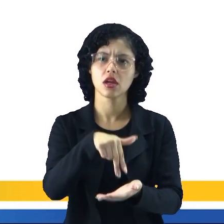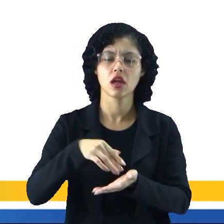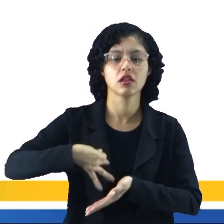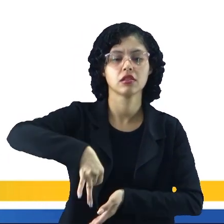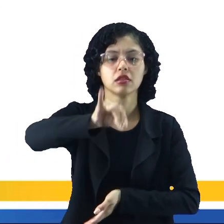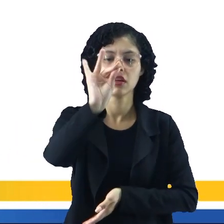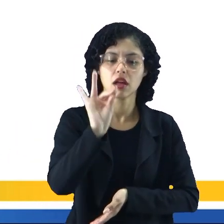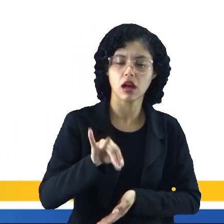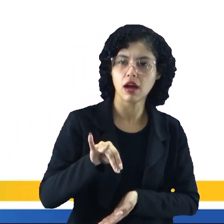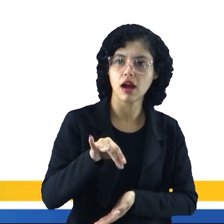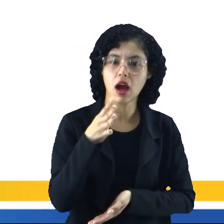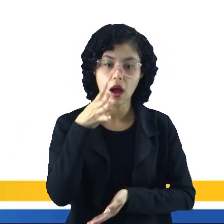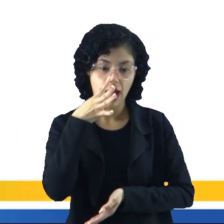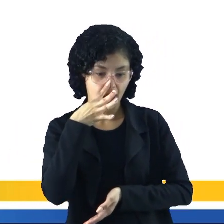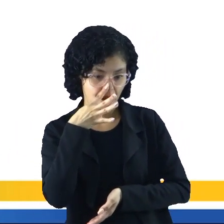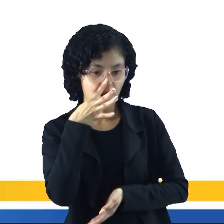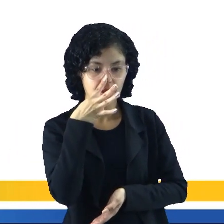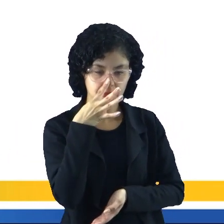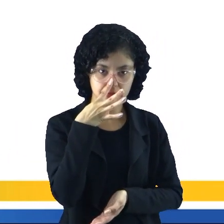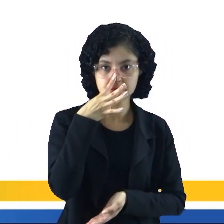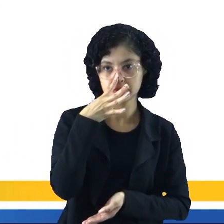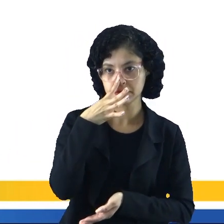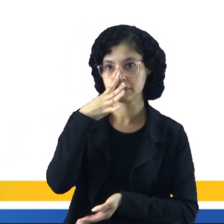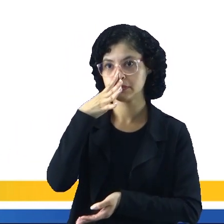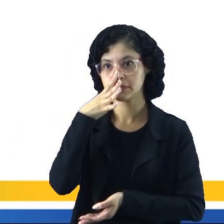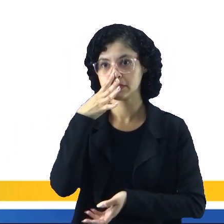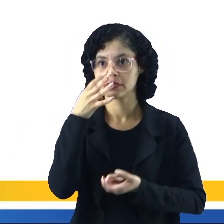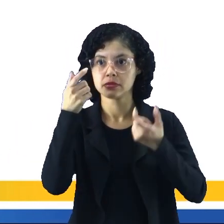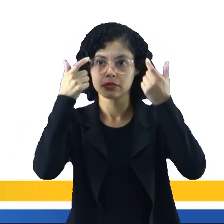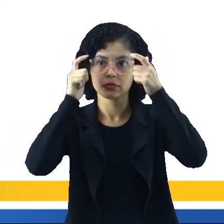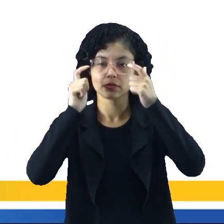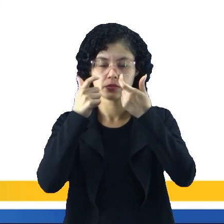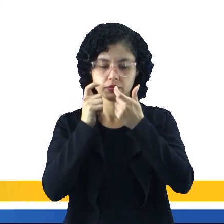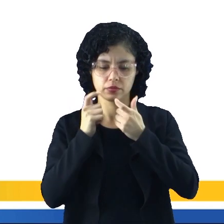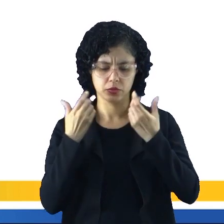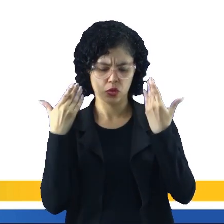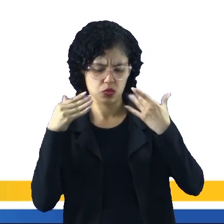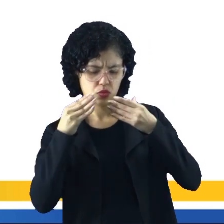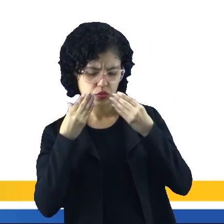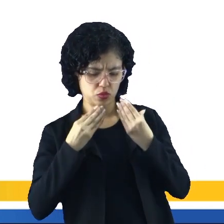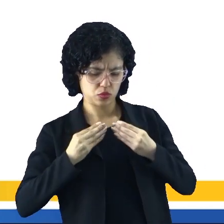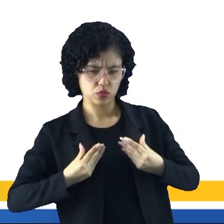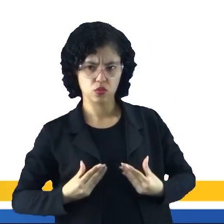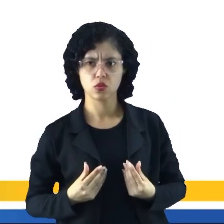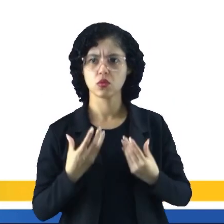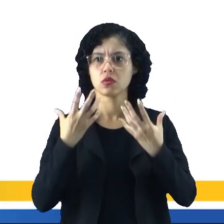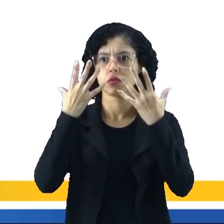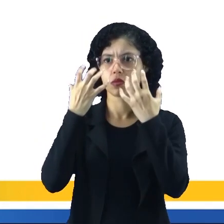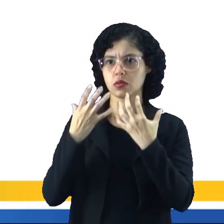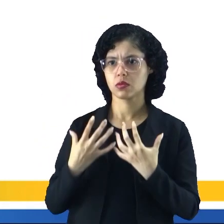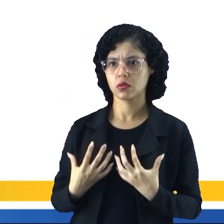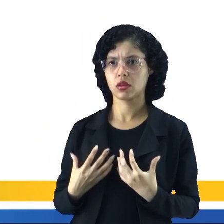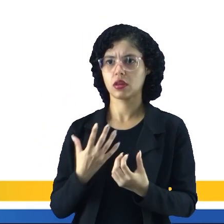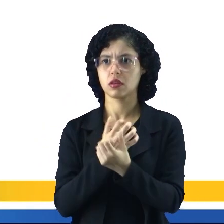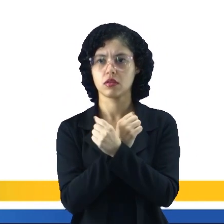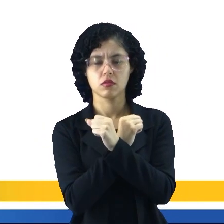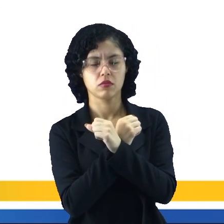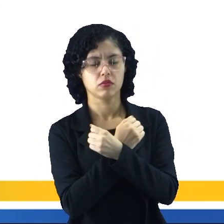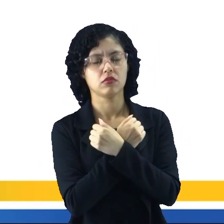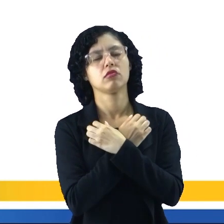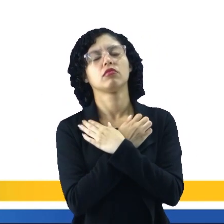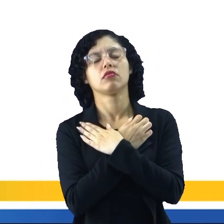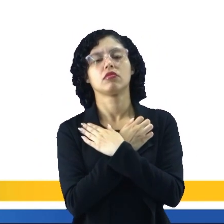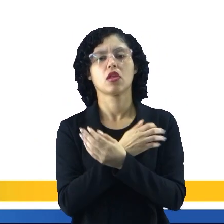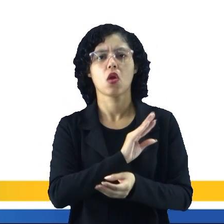o lenço e contemplar por alguns instantes as feições defuntas depois como se a